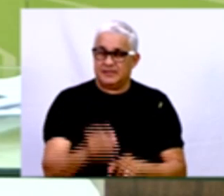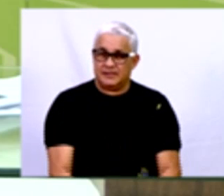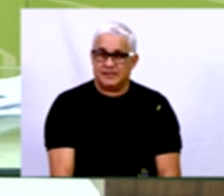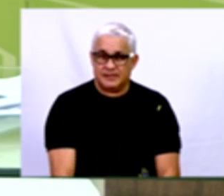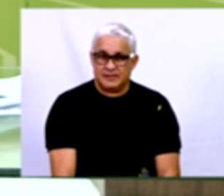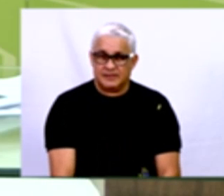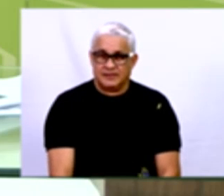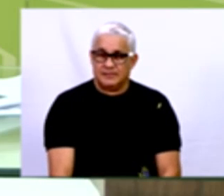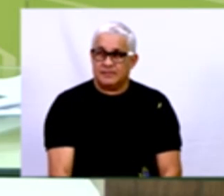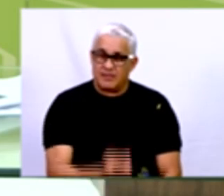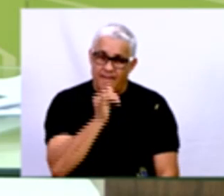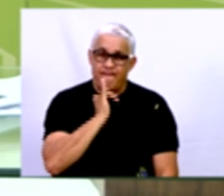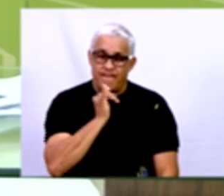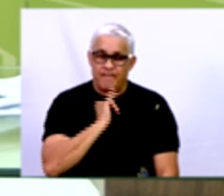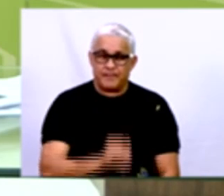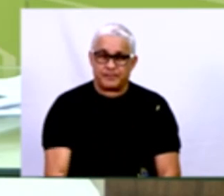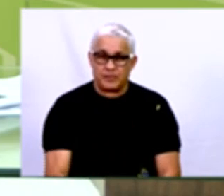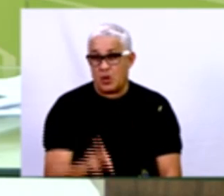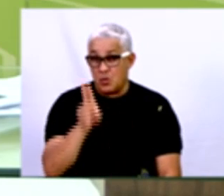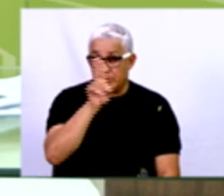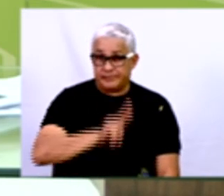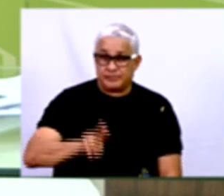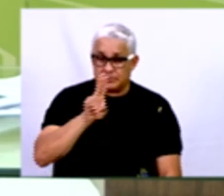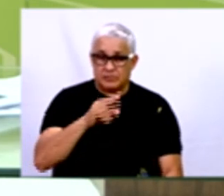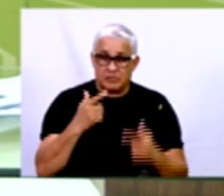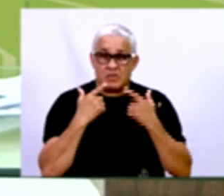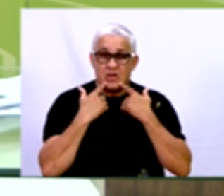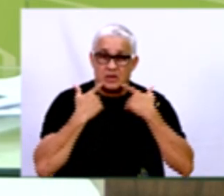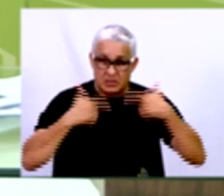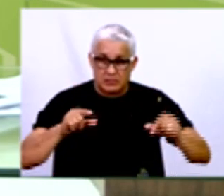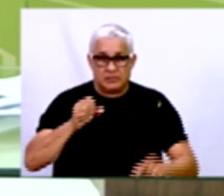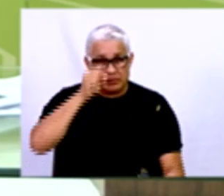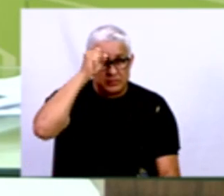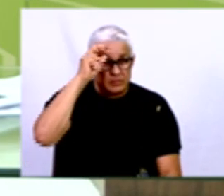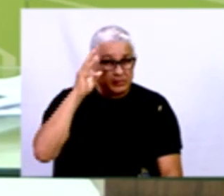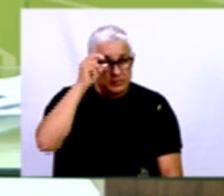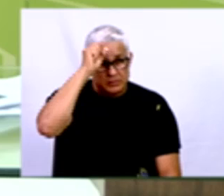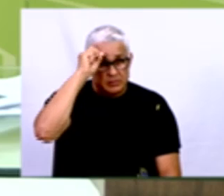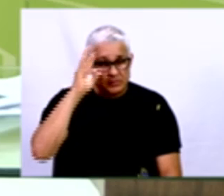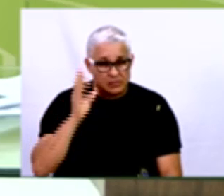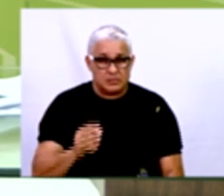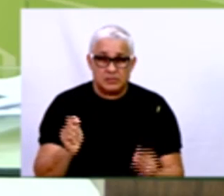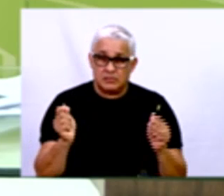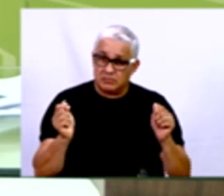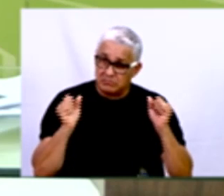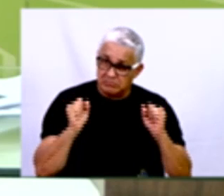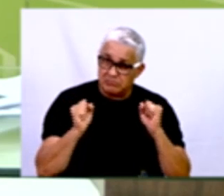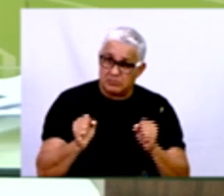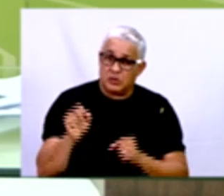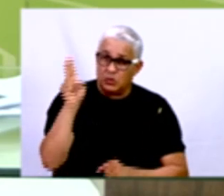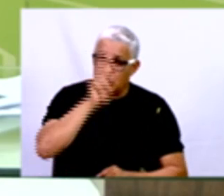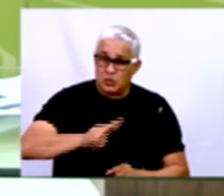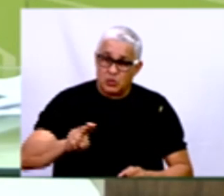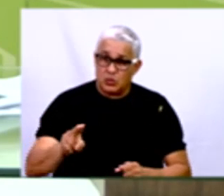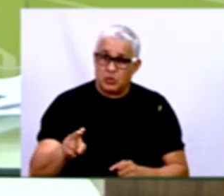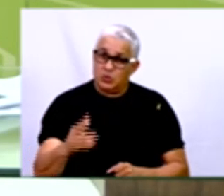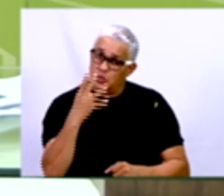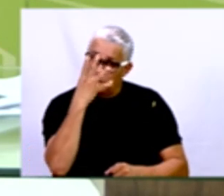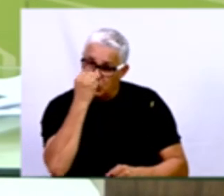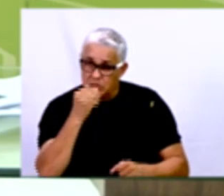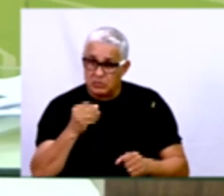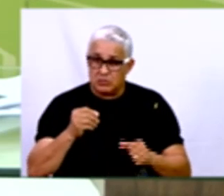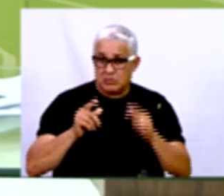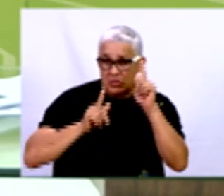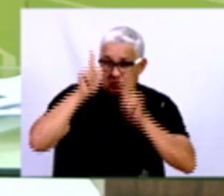então quando a gente vai utilizar essa linguagem no nosso dia a dia, nós podemos utilizar imagens, gestos,